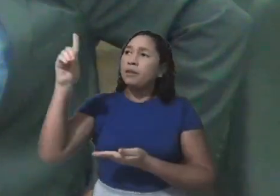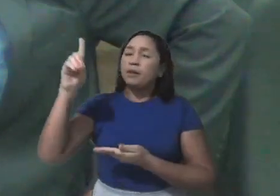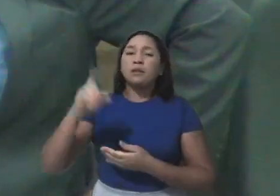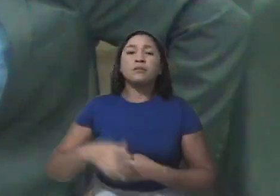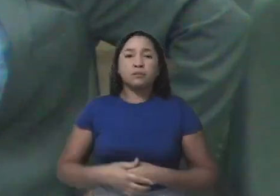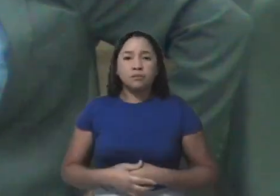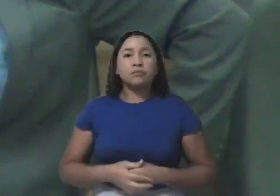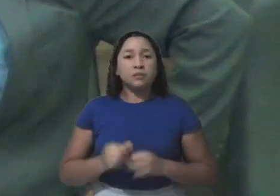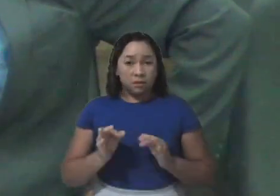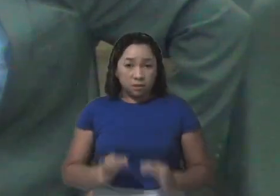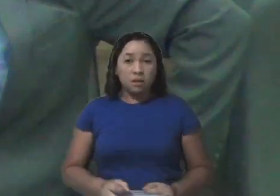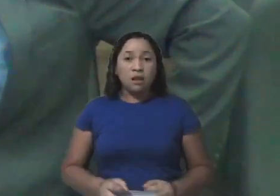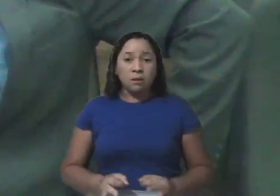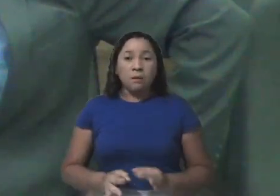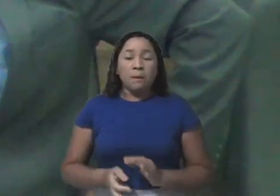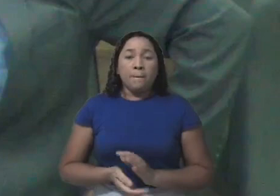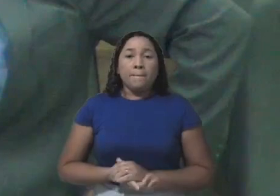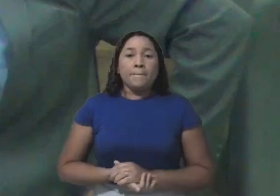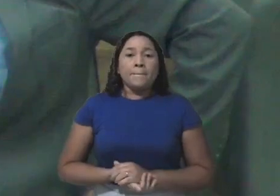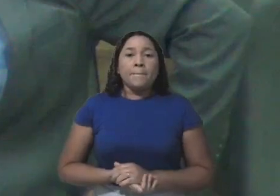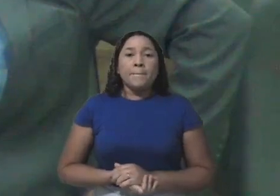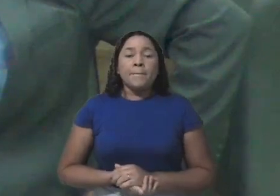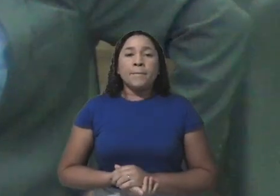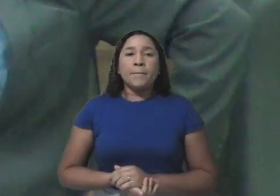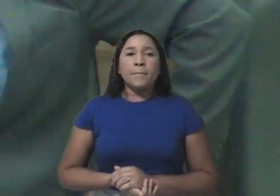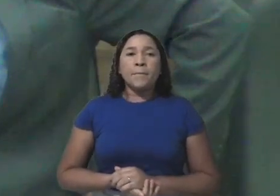livro também, como forma auxiliar,